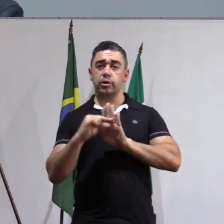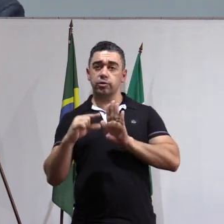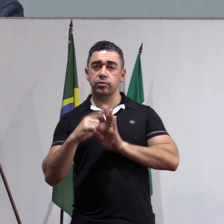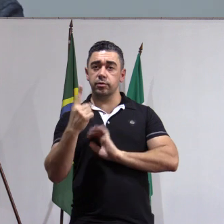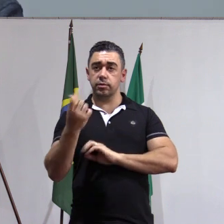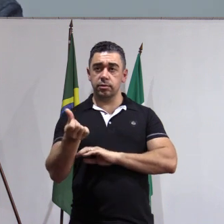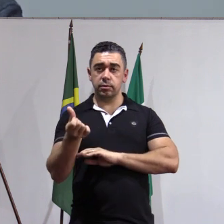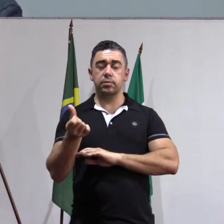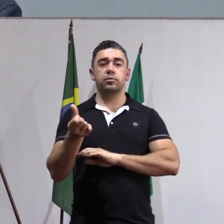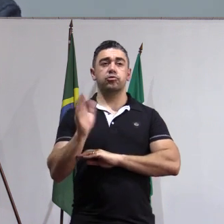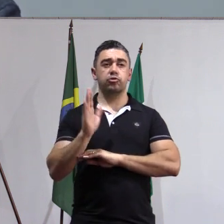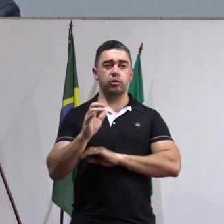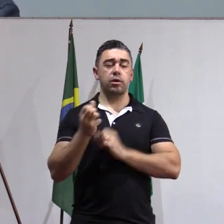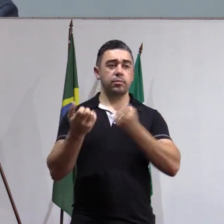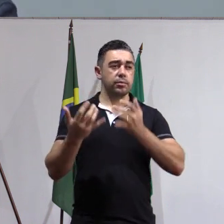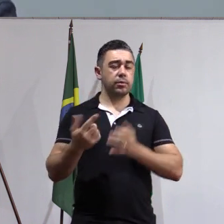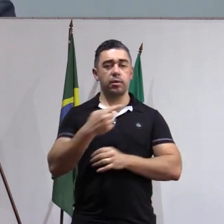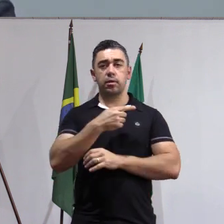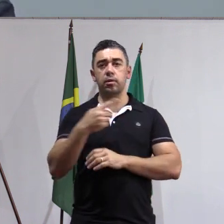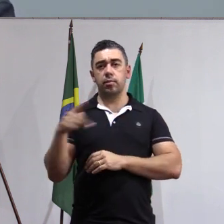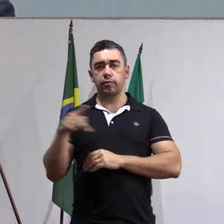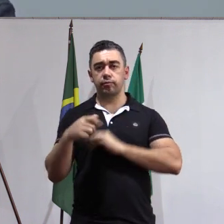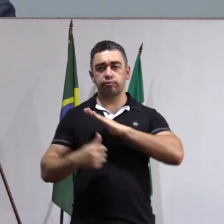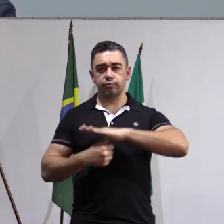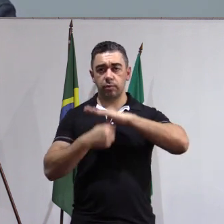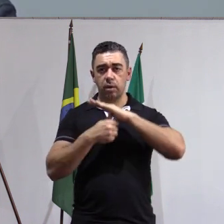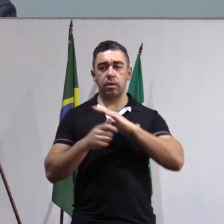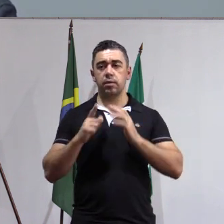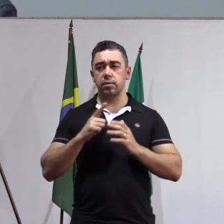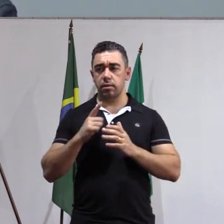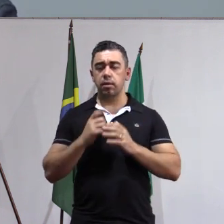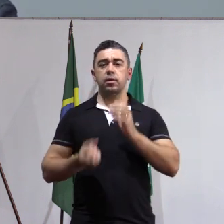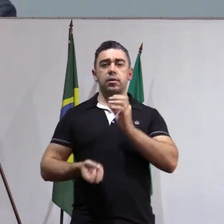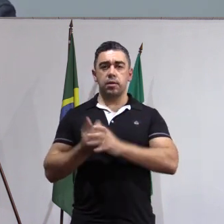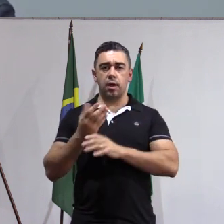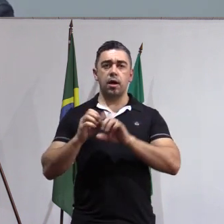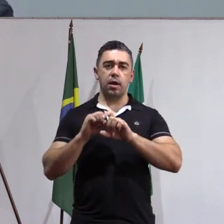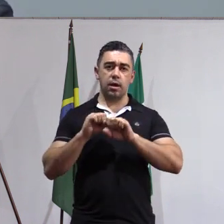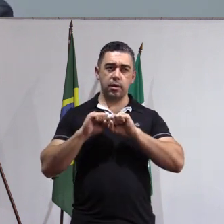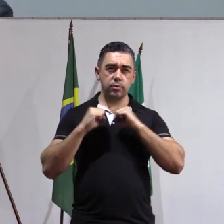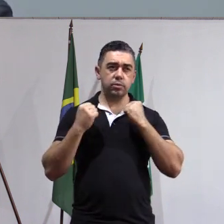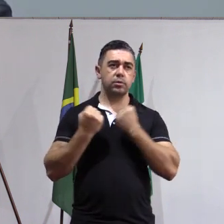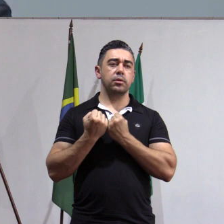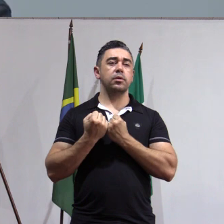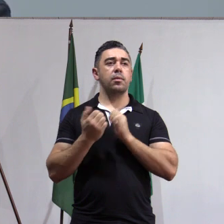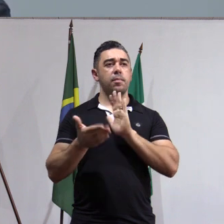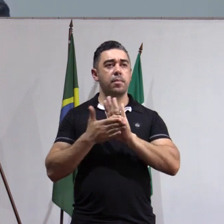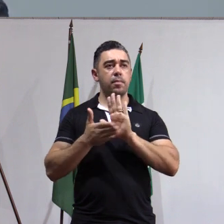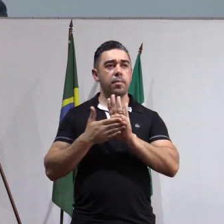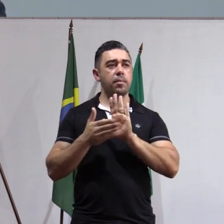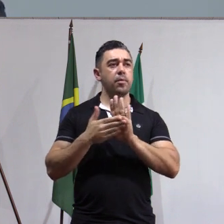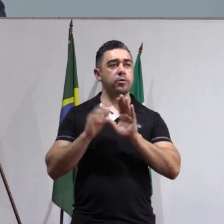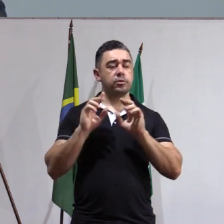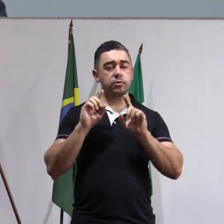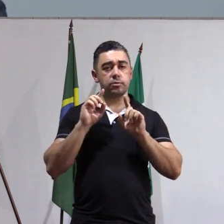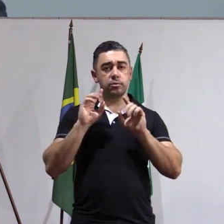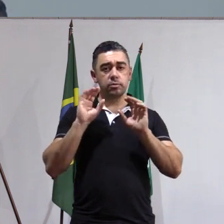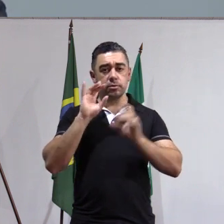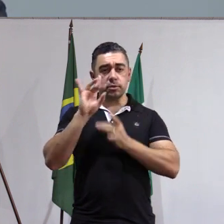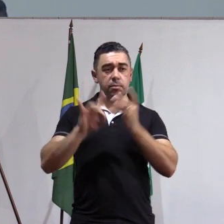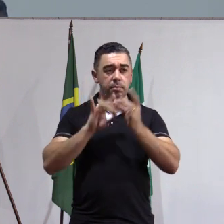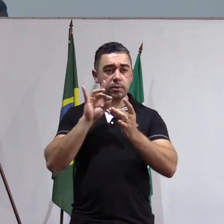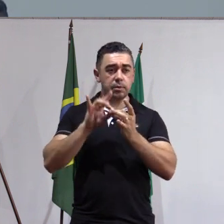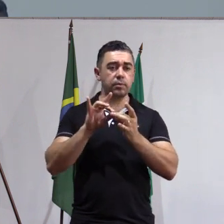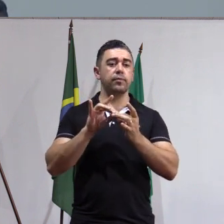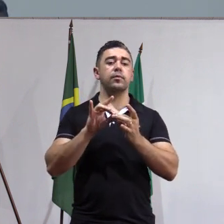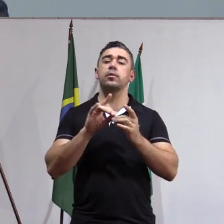16, já citado pelo professor Ricardo. Admite-se a criação de sociedade de propósito específico por